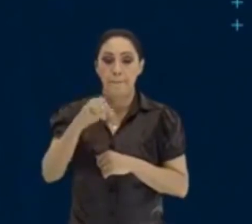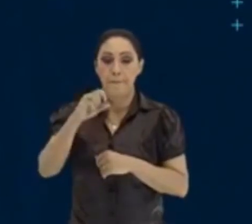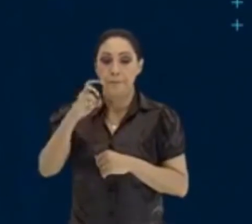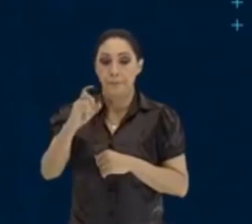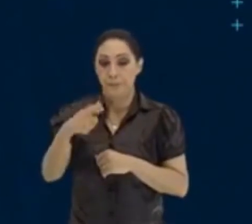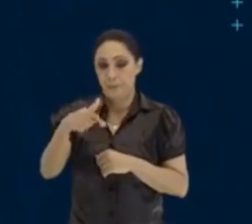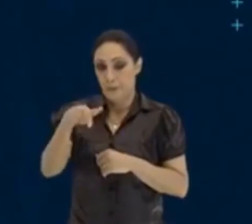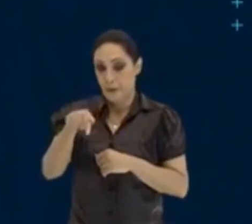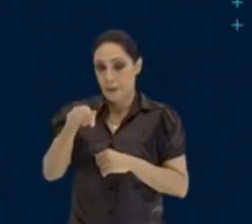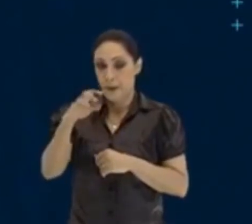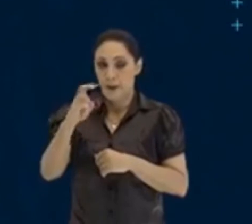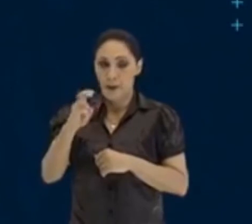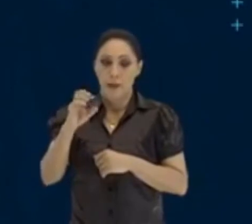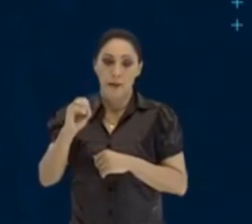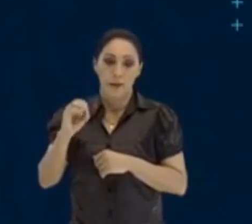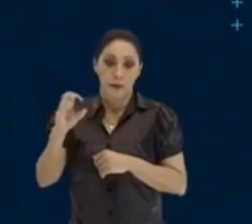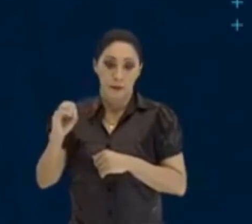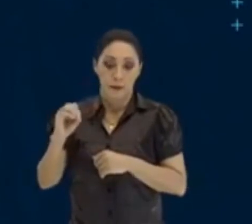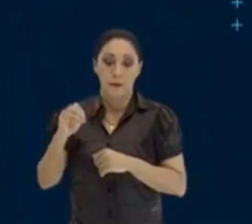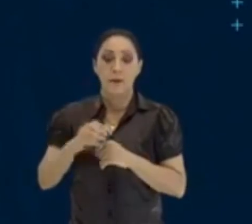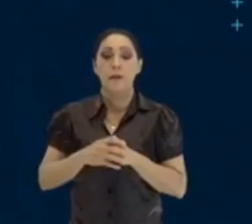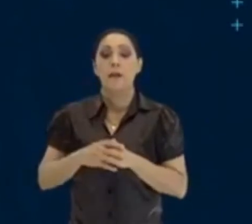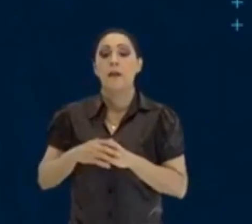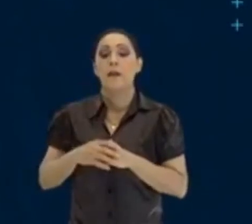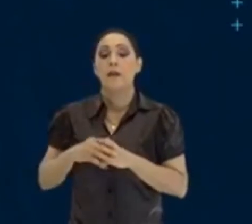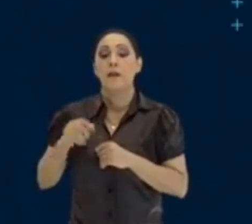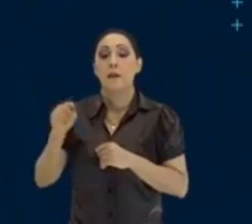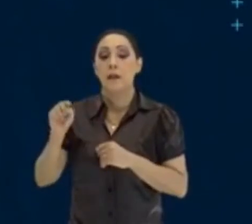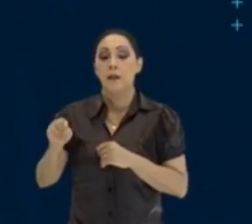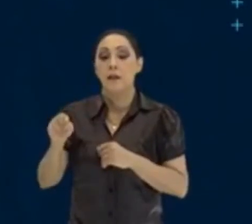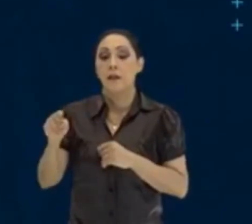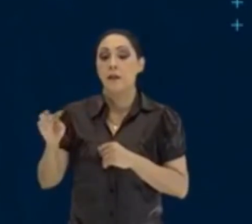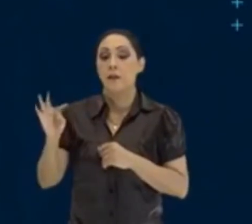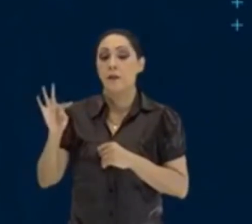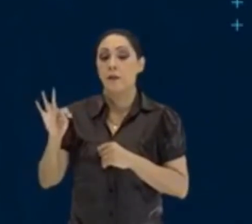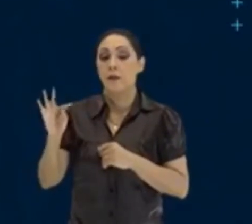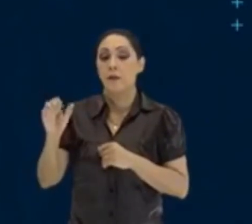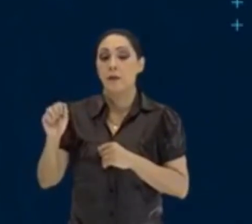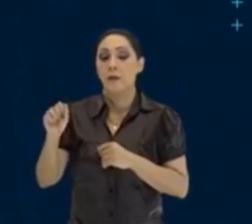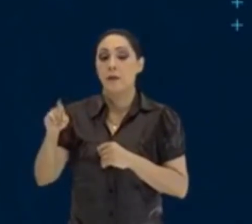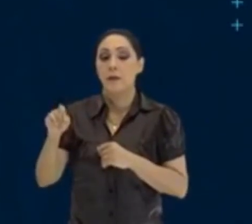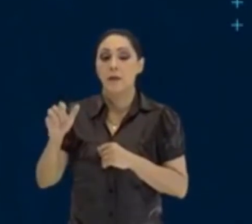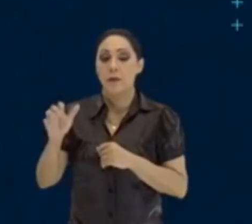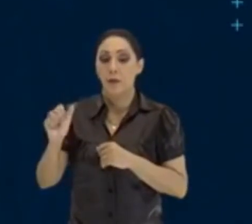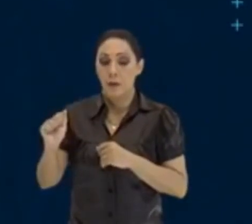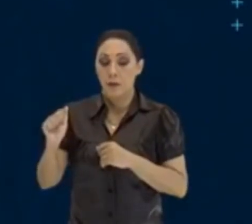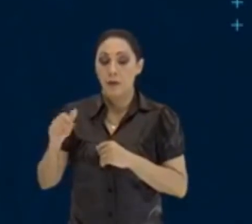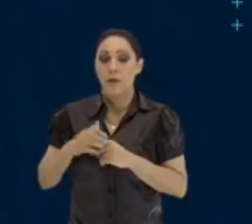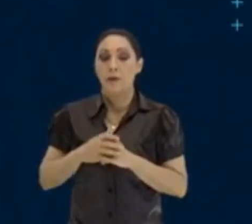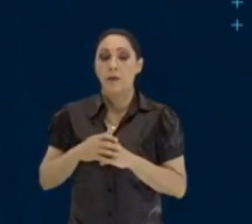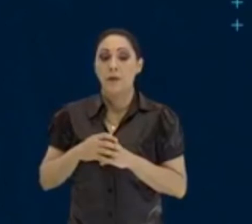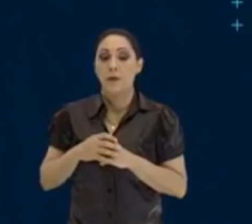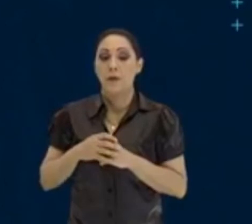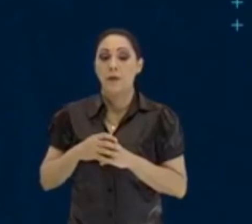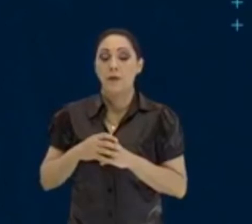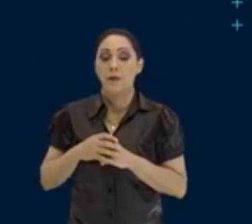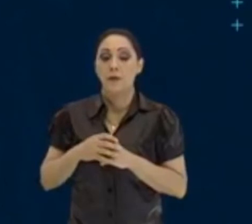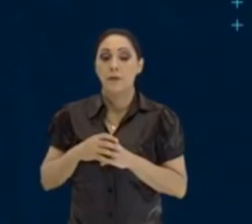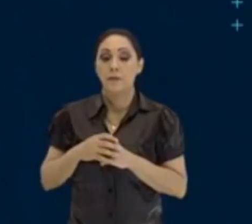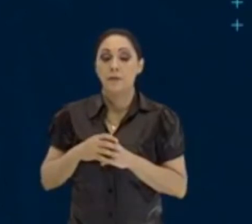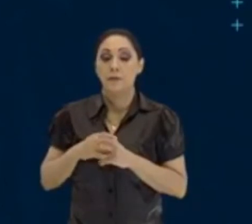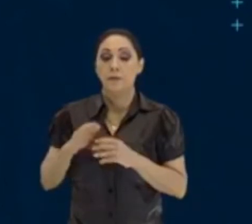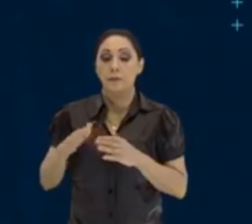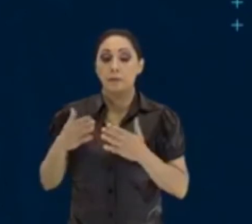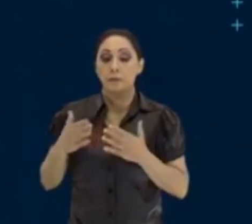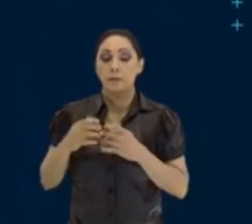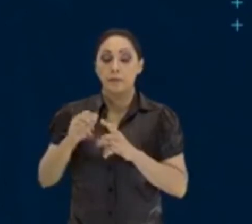Há uma taxa, te liga aí, taxa ao mês e aí o saldo da aplicação após 6 meses. Está